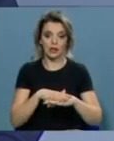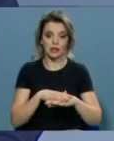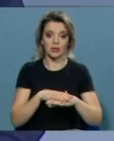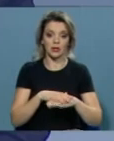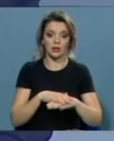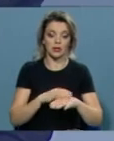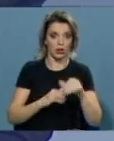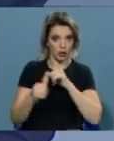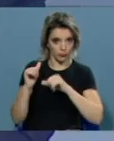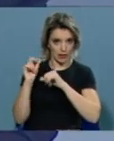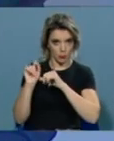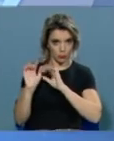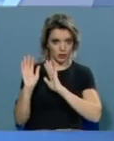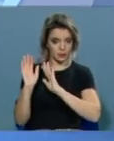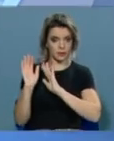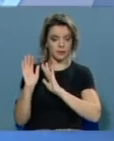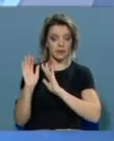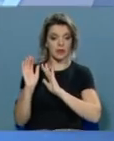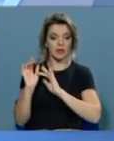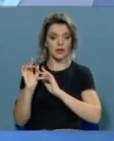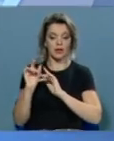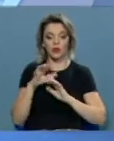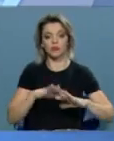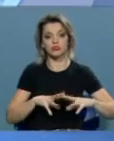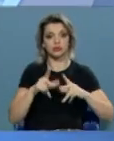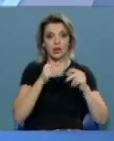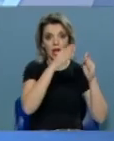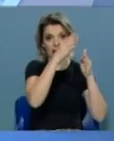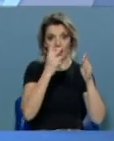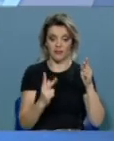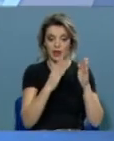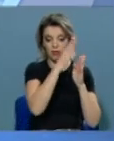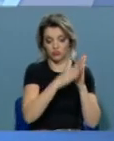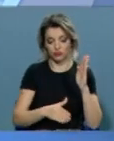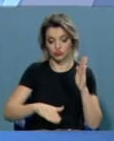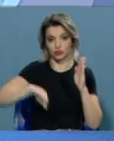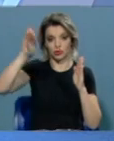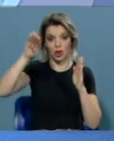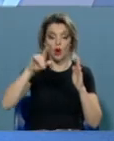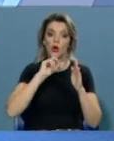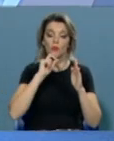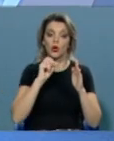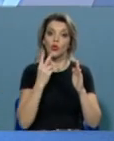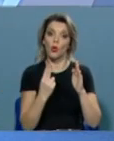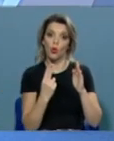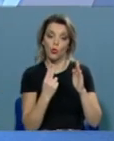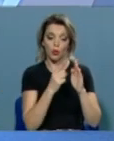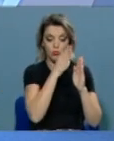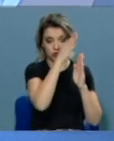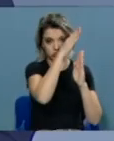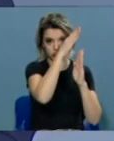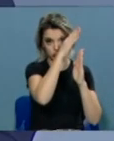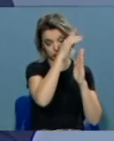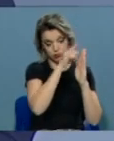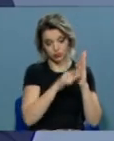alguém arranque votantes ou os muito atrás a recuperação para serem v ou f não tive a serem o que ficamos muito bem lá embaixo